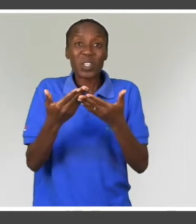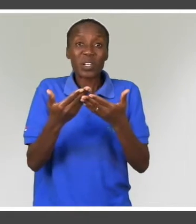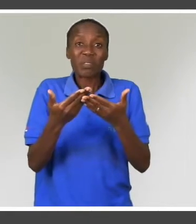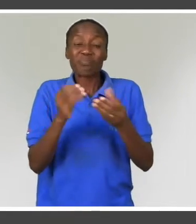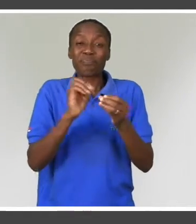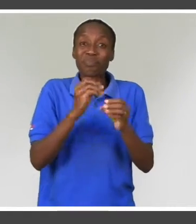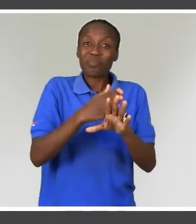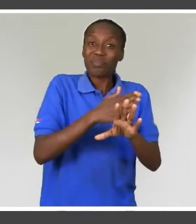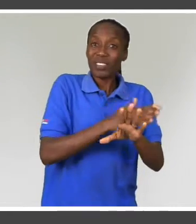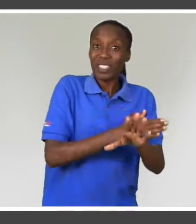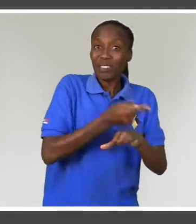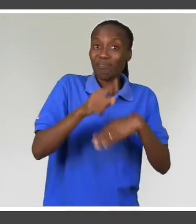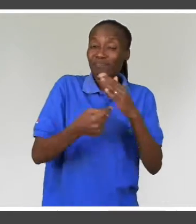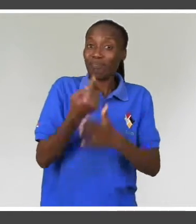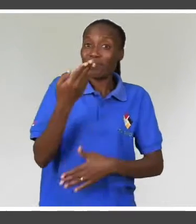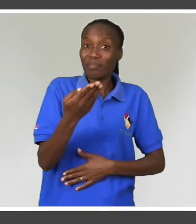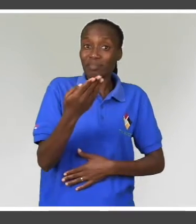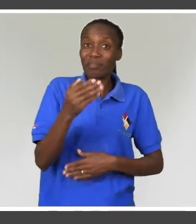Isso foi em 2012.